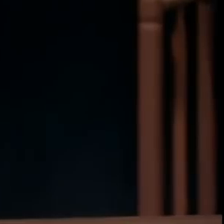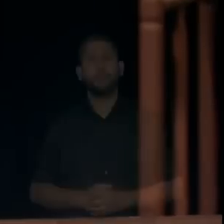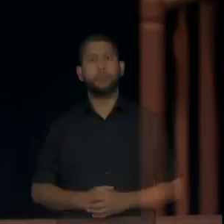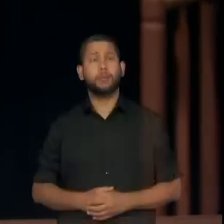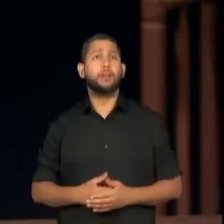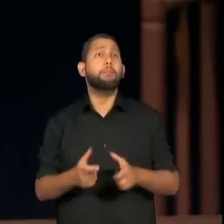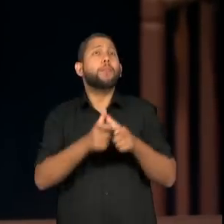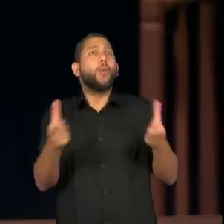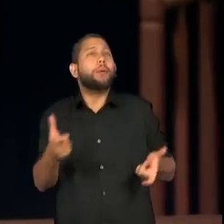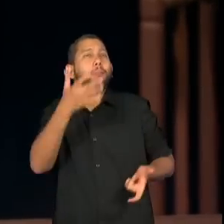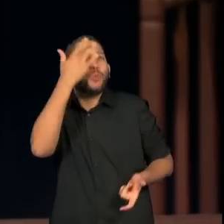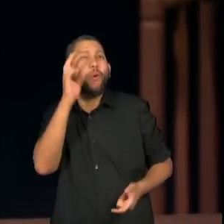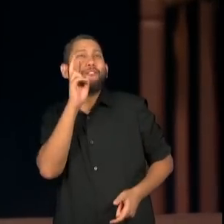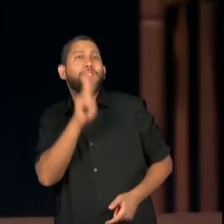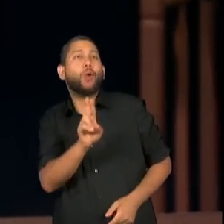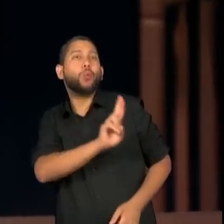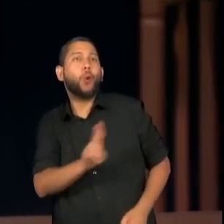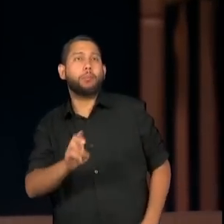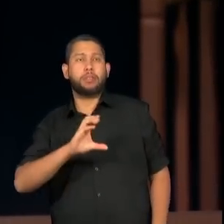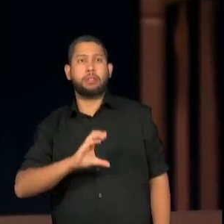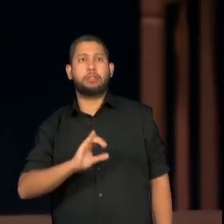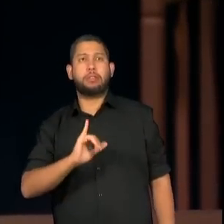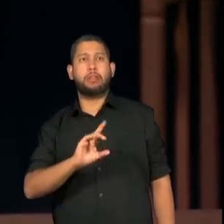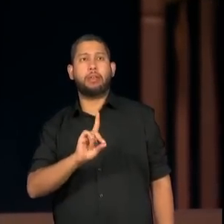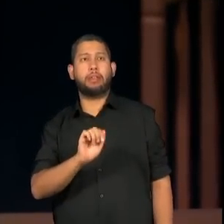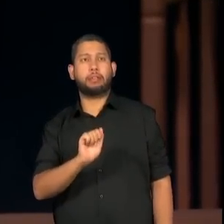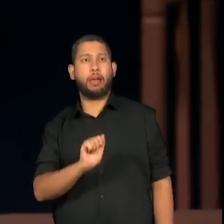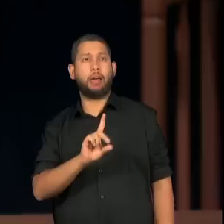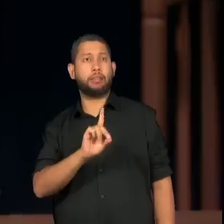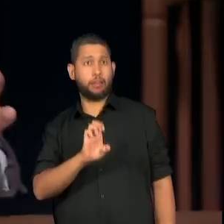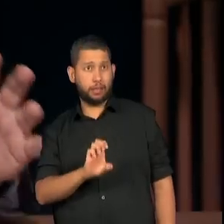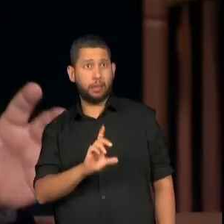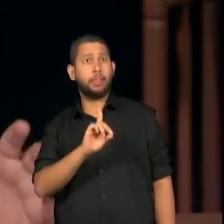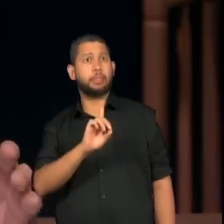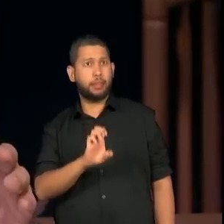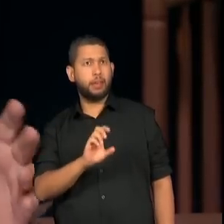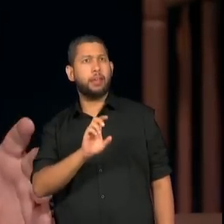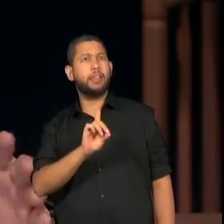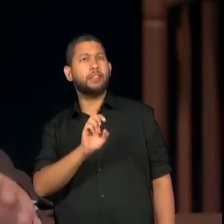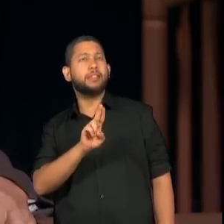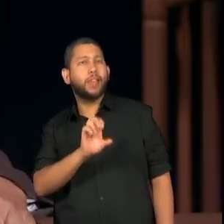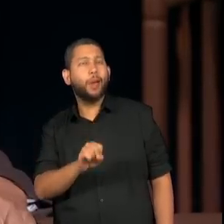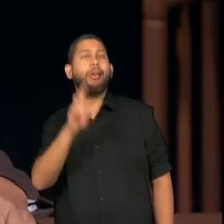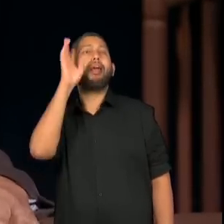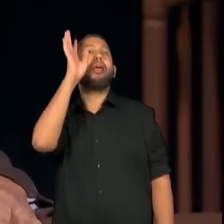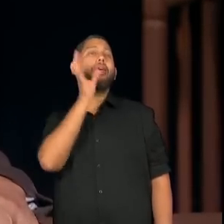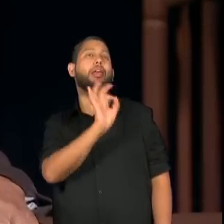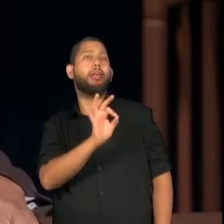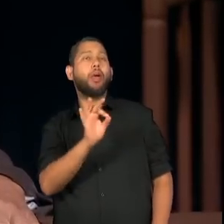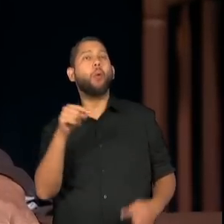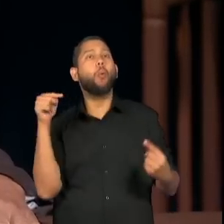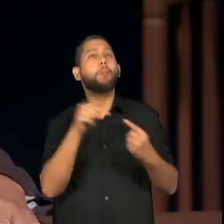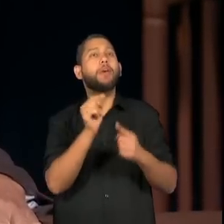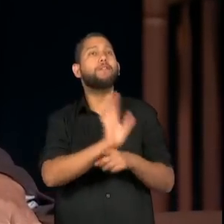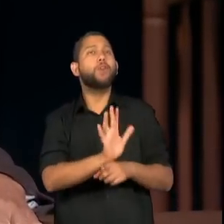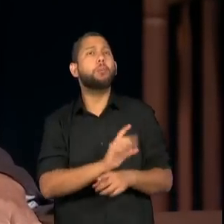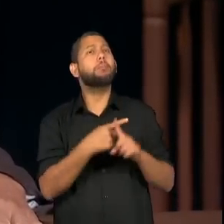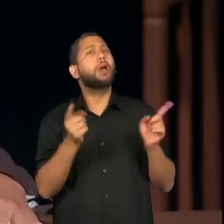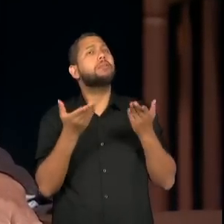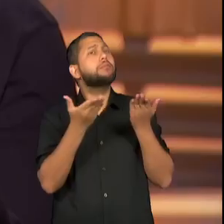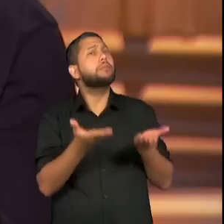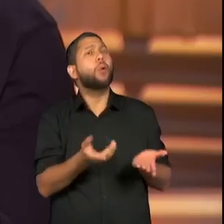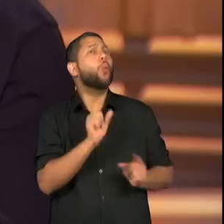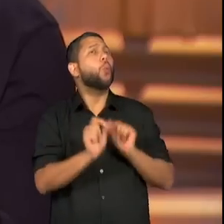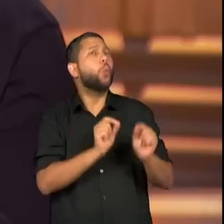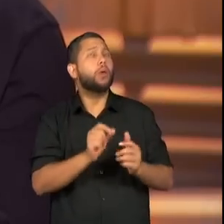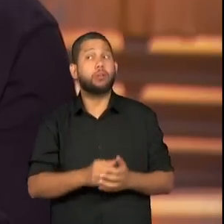Para a maioria das pessoas que estão nos assistindo, Cidade de Deus é o filme. Uhum. Conta aí, que lugar é esse que você nasceu?